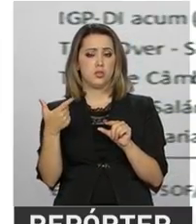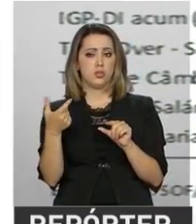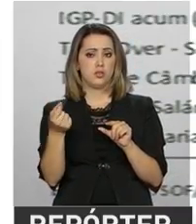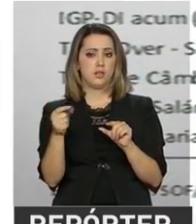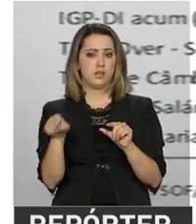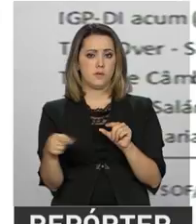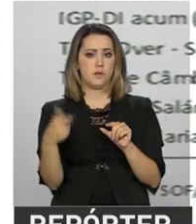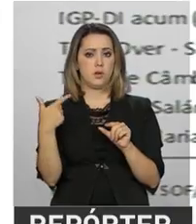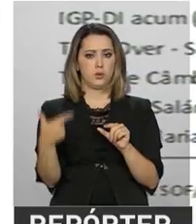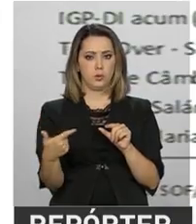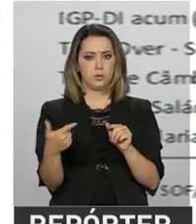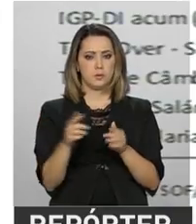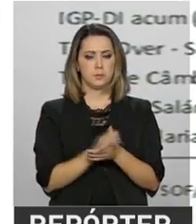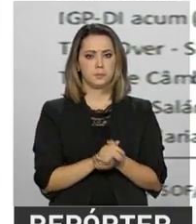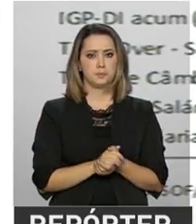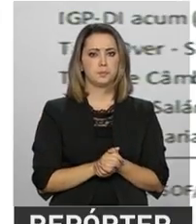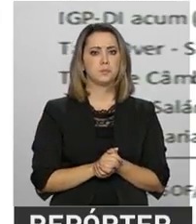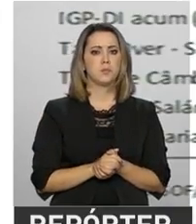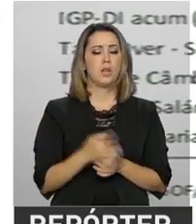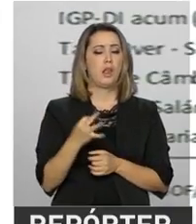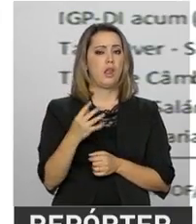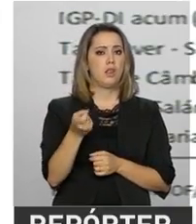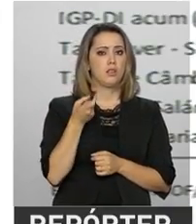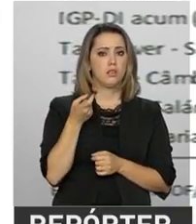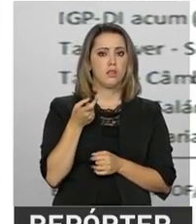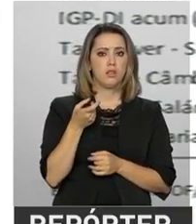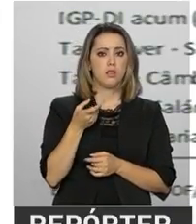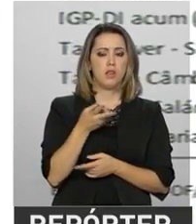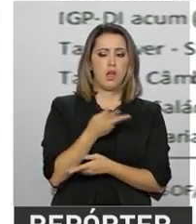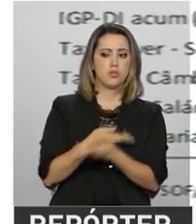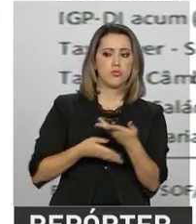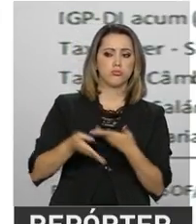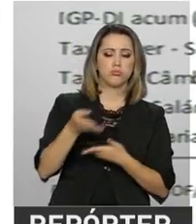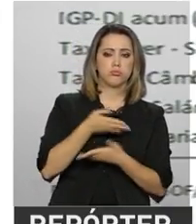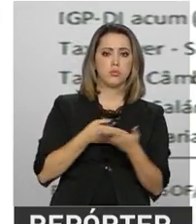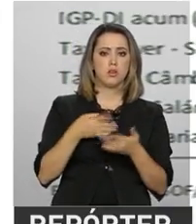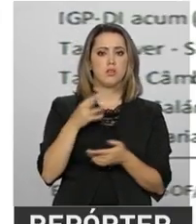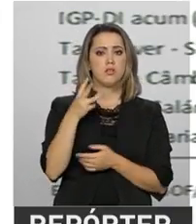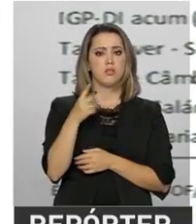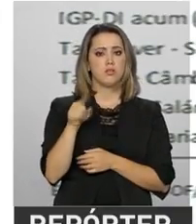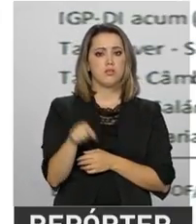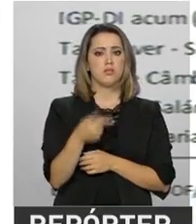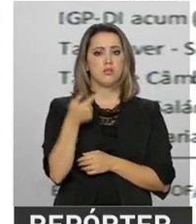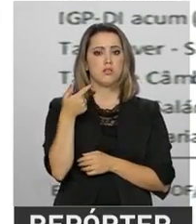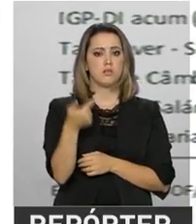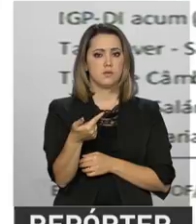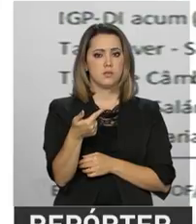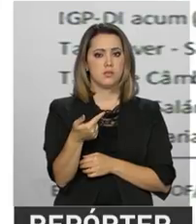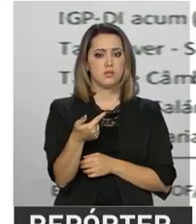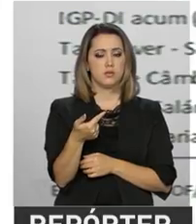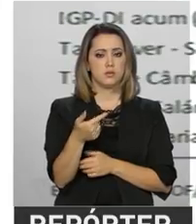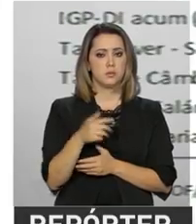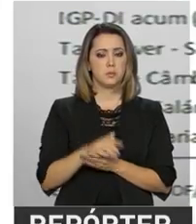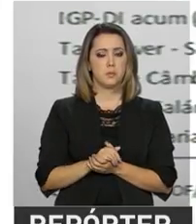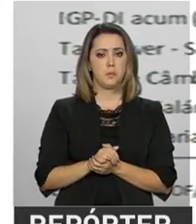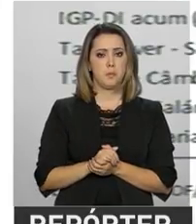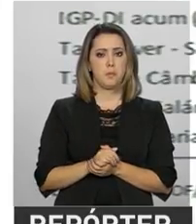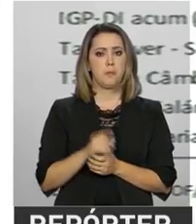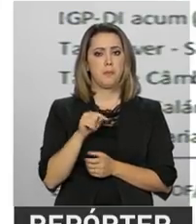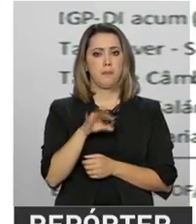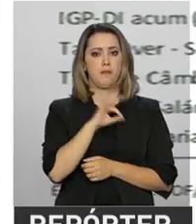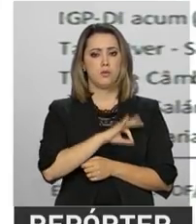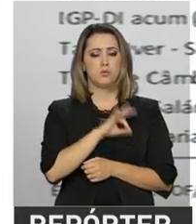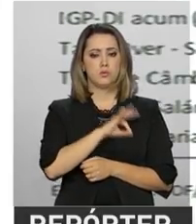10,2. A taxa de câmbio média foi mantida em 3,2, ou seja, R$ 3,20. O salário